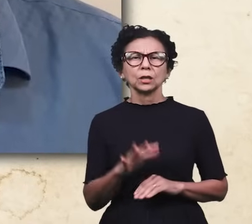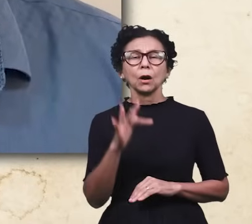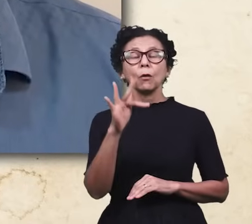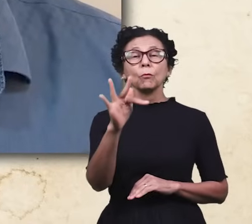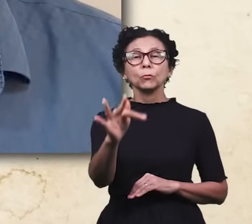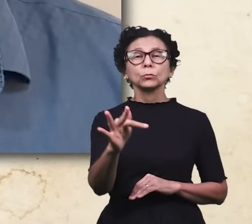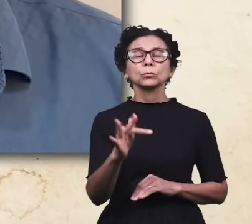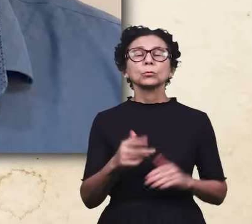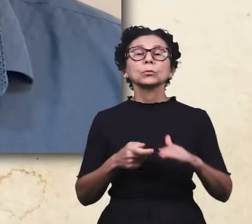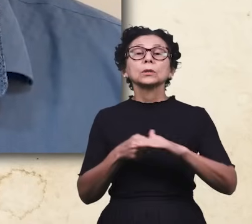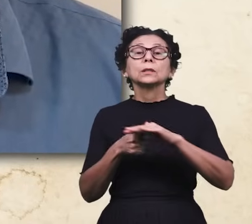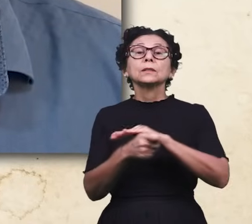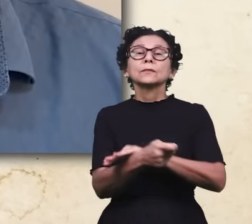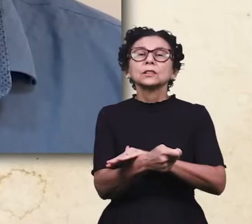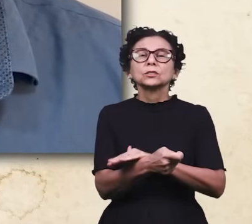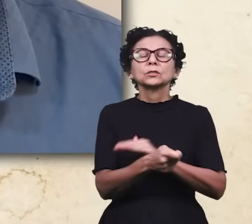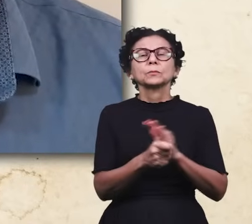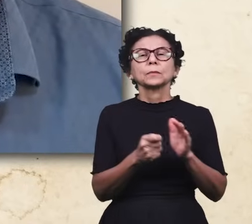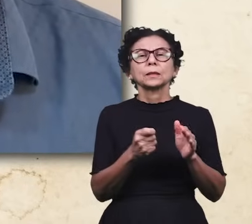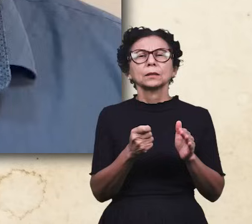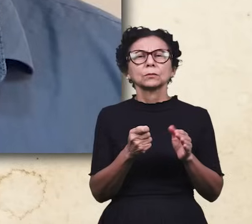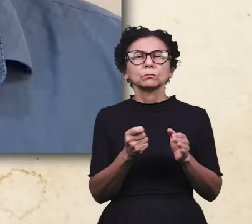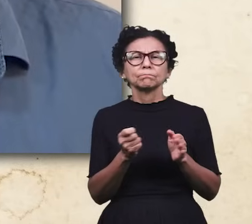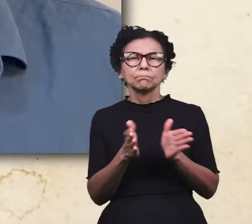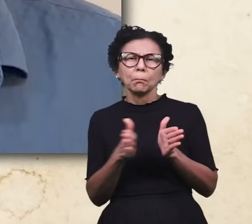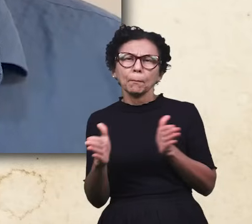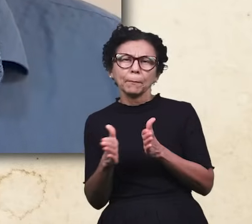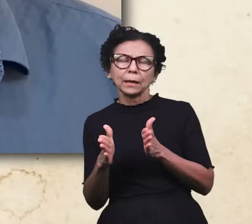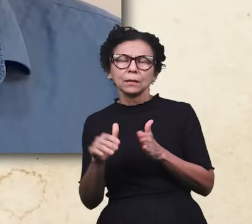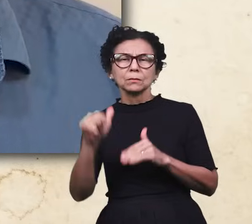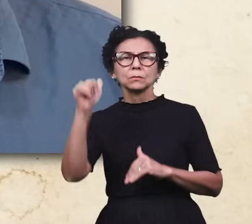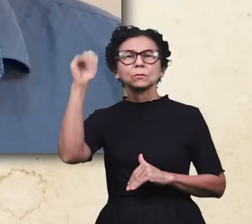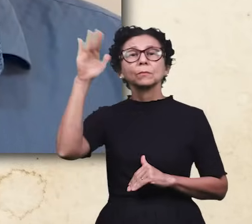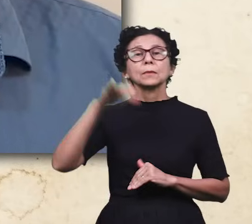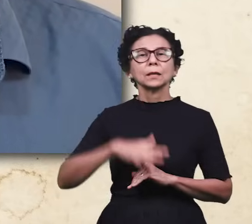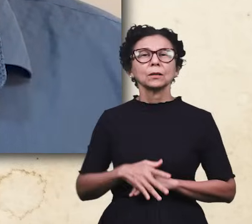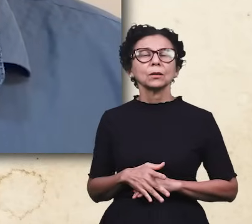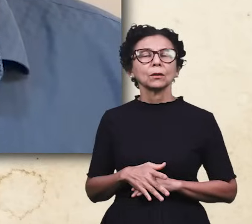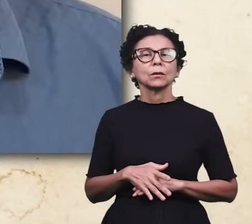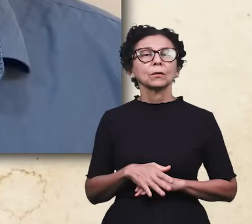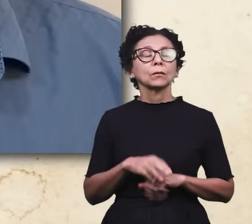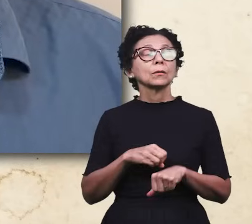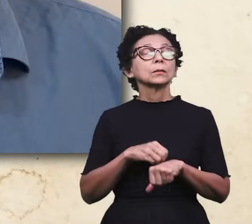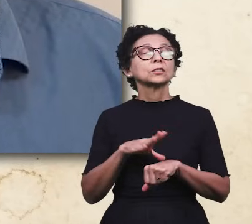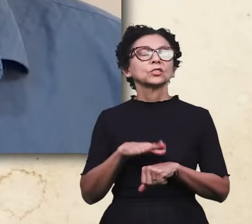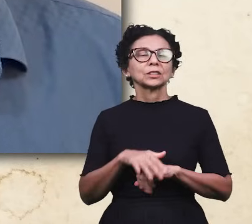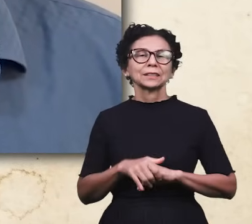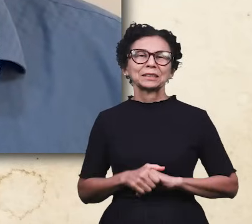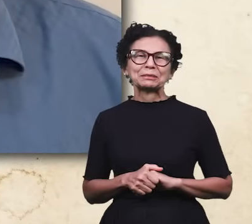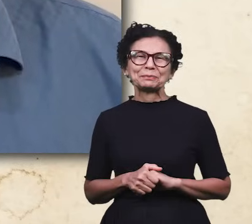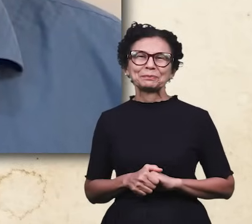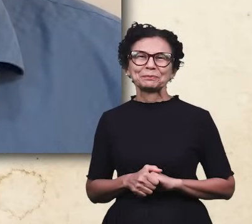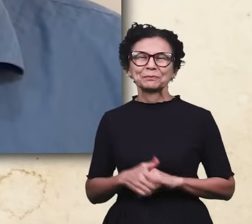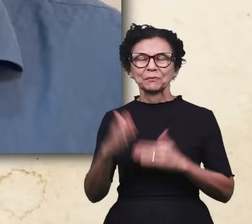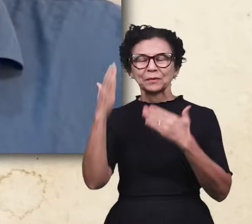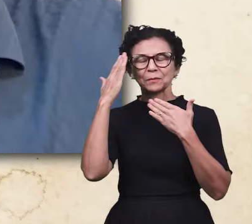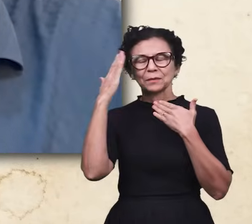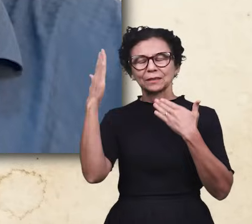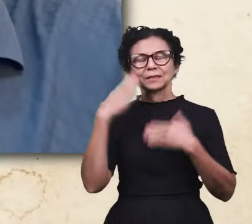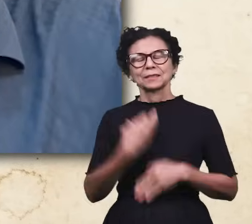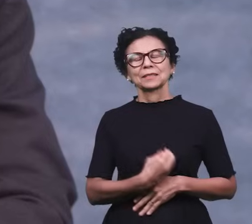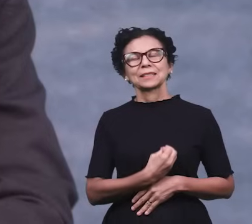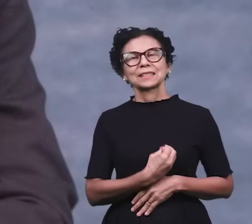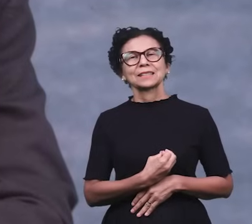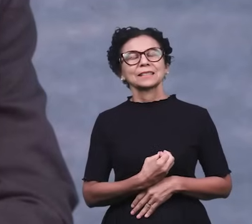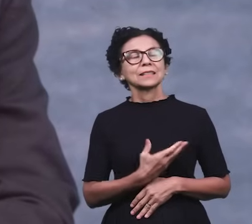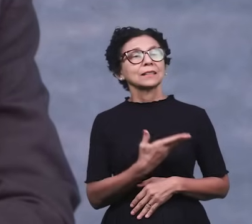a gente tem hoje em tendências do mercado financeiro, especialmente a longo prazo, que nós podemos ficar de olho? O que o senhor pode nos orientar quanto a